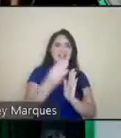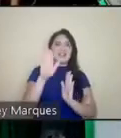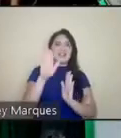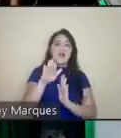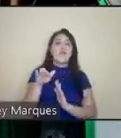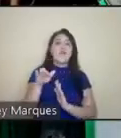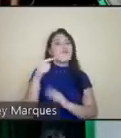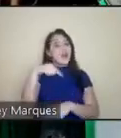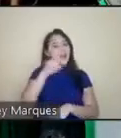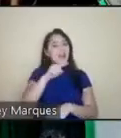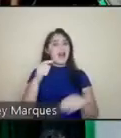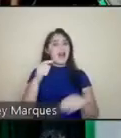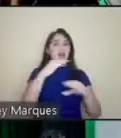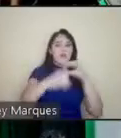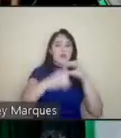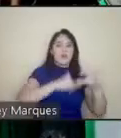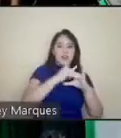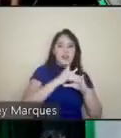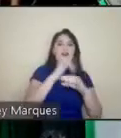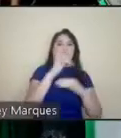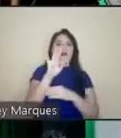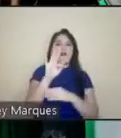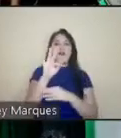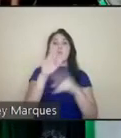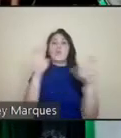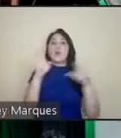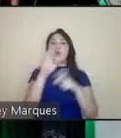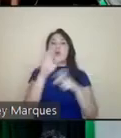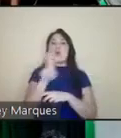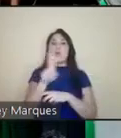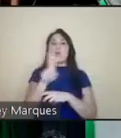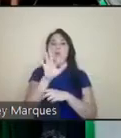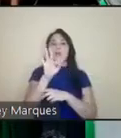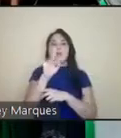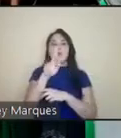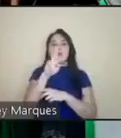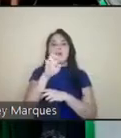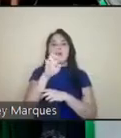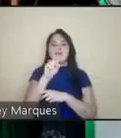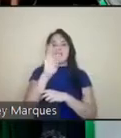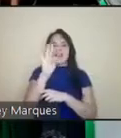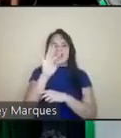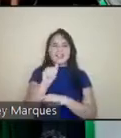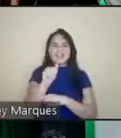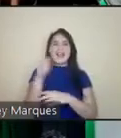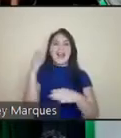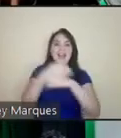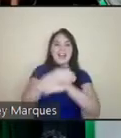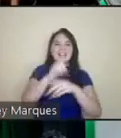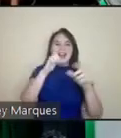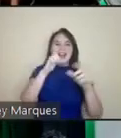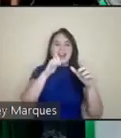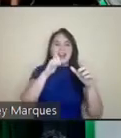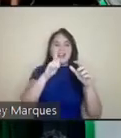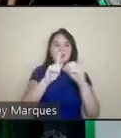Fresta. Vocês me encontram igual aí enquanto o Mirdá. Entra no Google, que papai Google me acha.